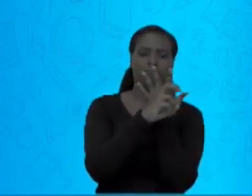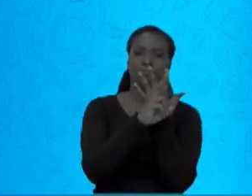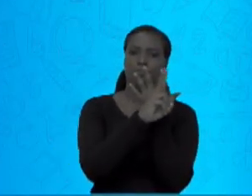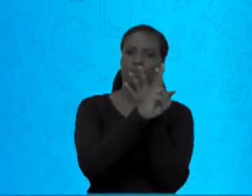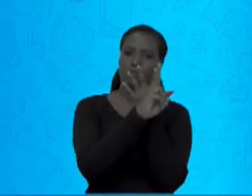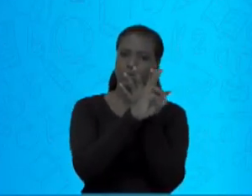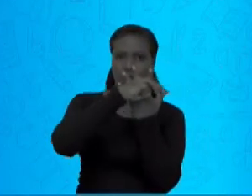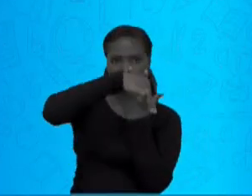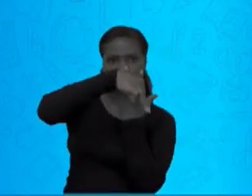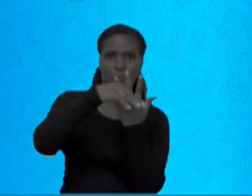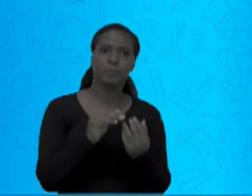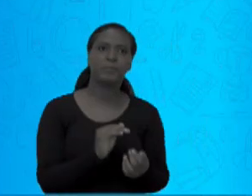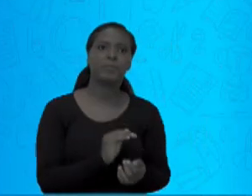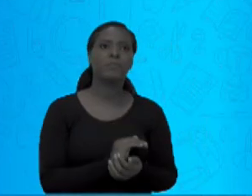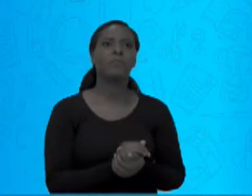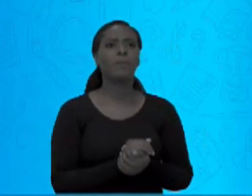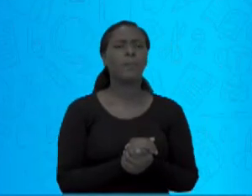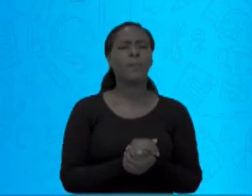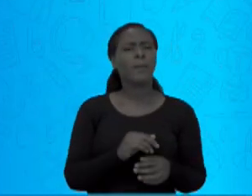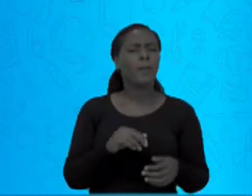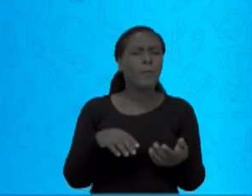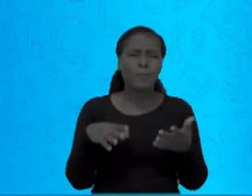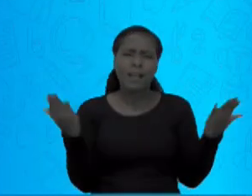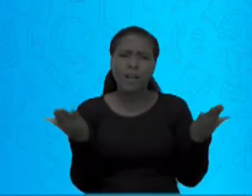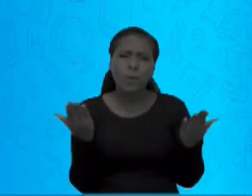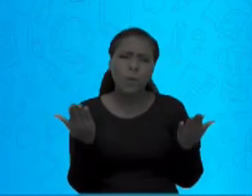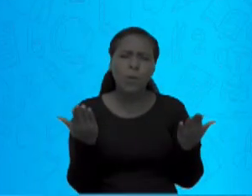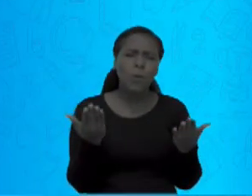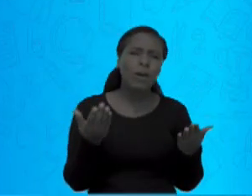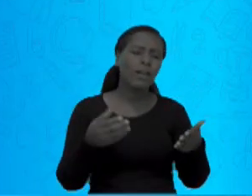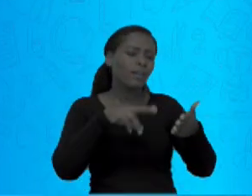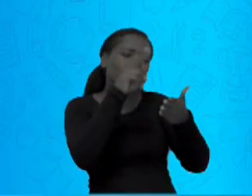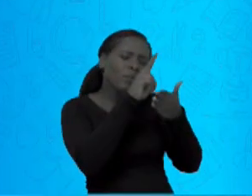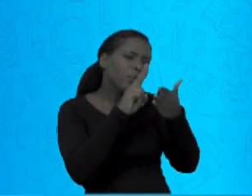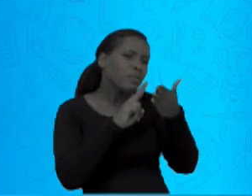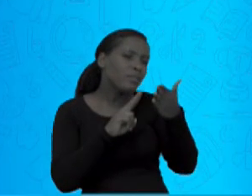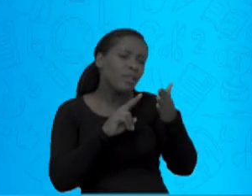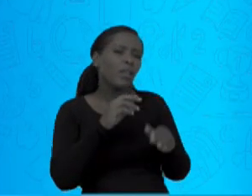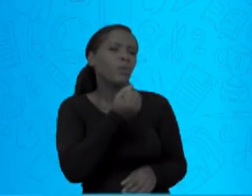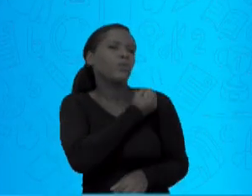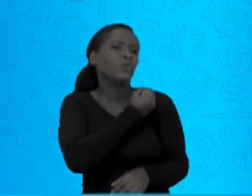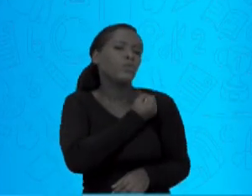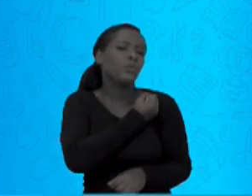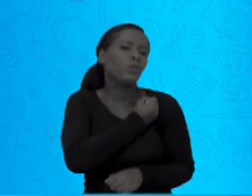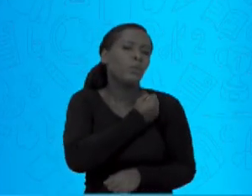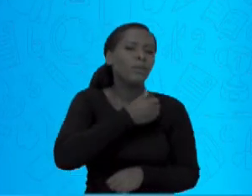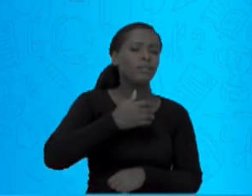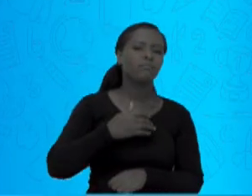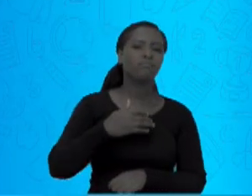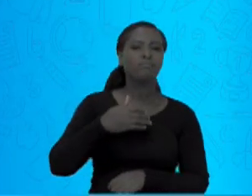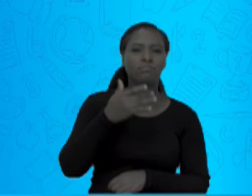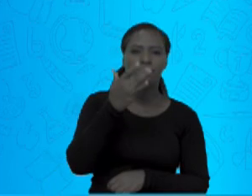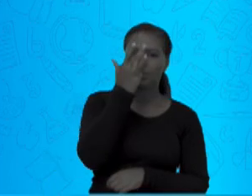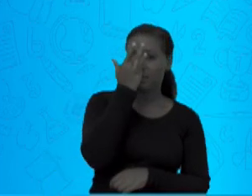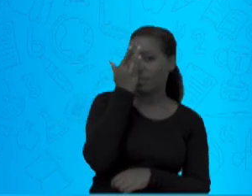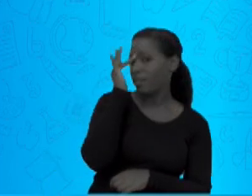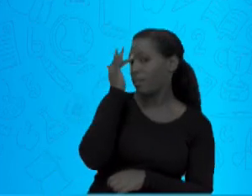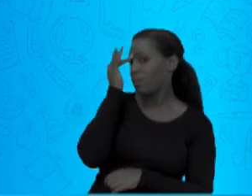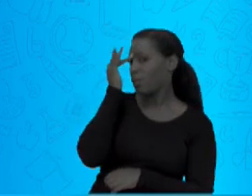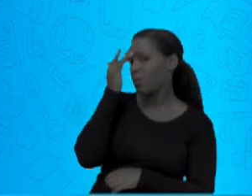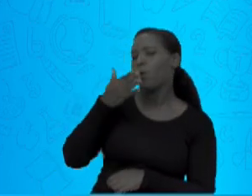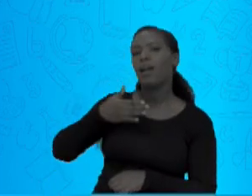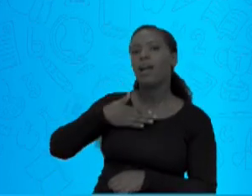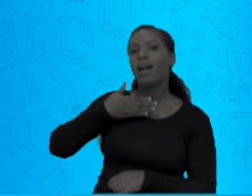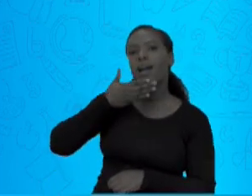Nós podemos fazer aqui uma leitura de números indo-arábicos, né? Que é também chamado